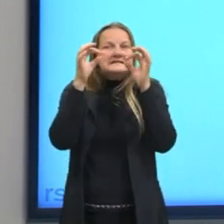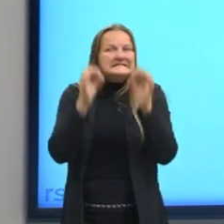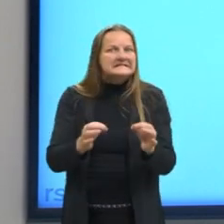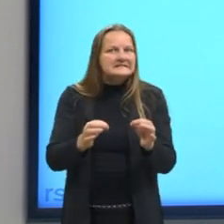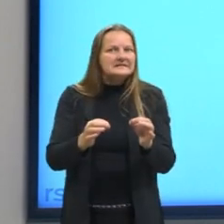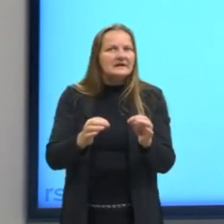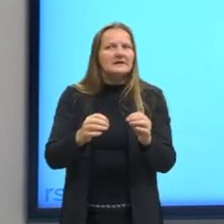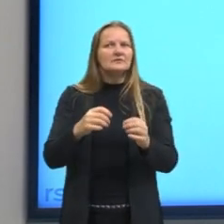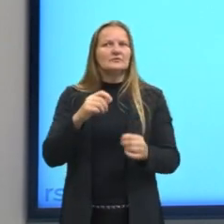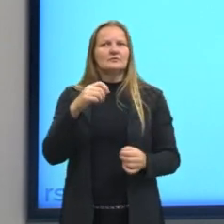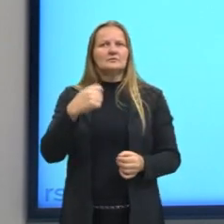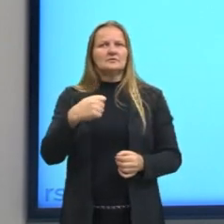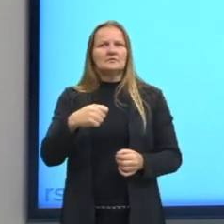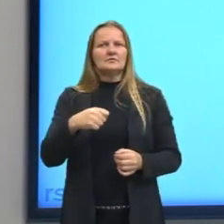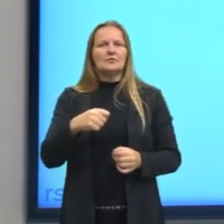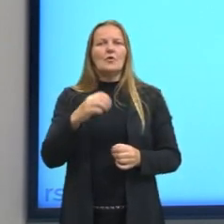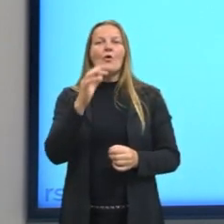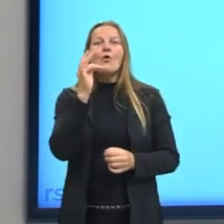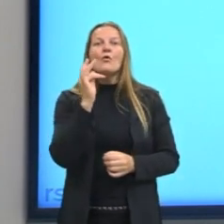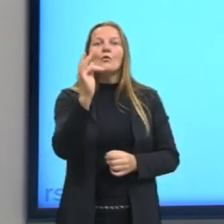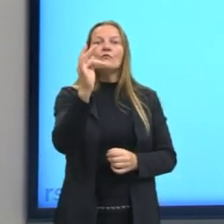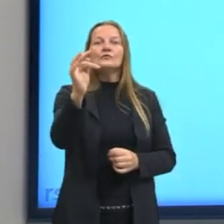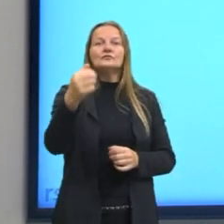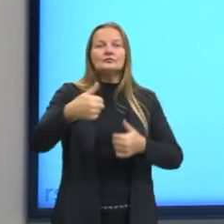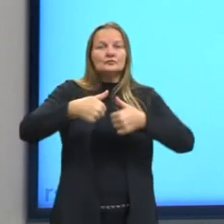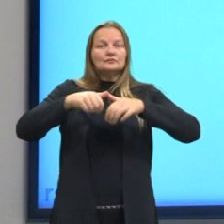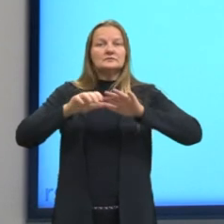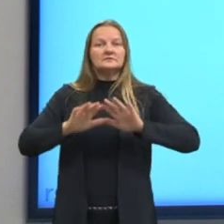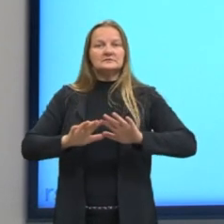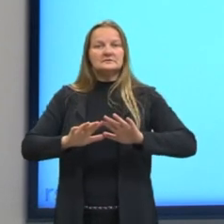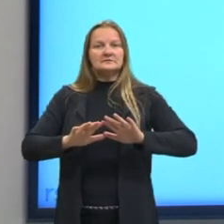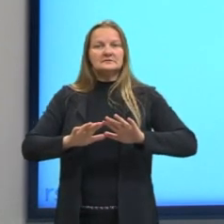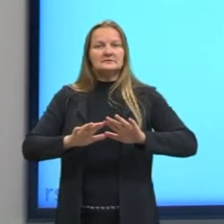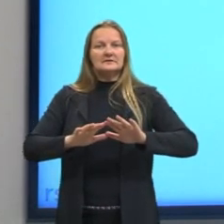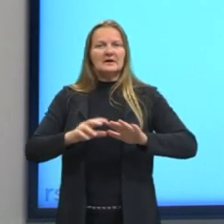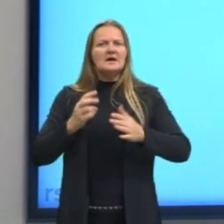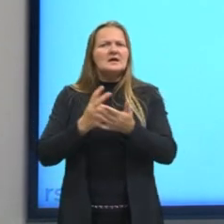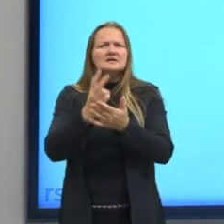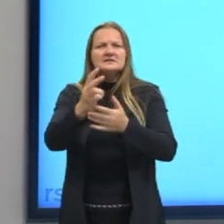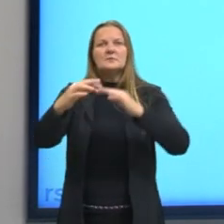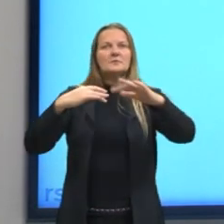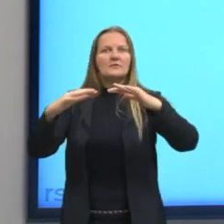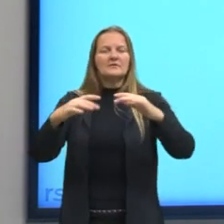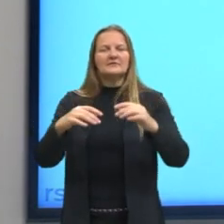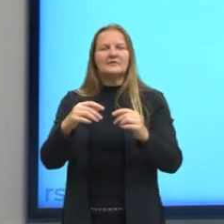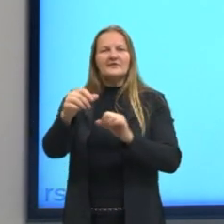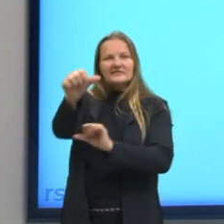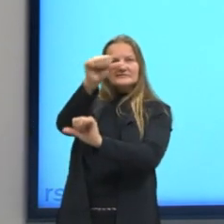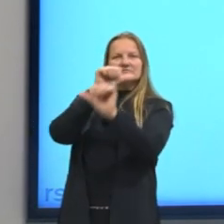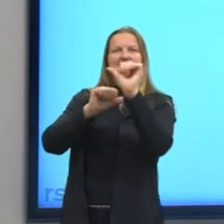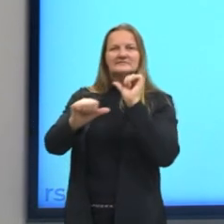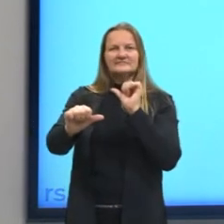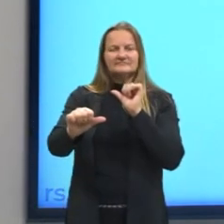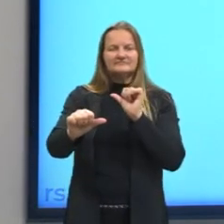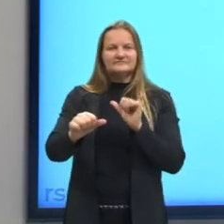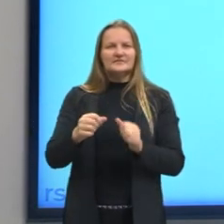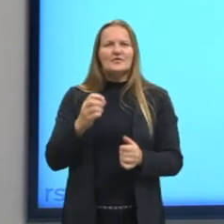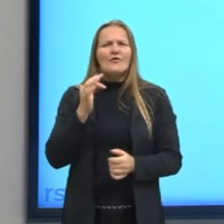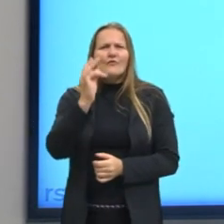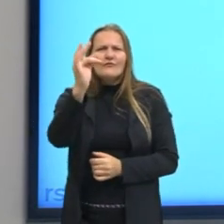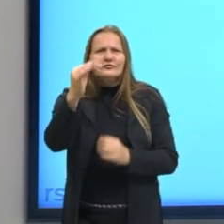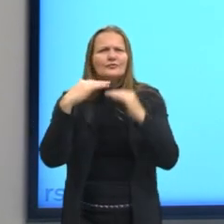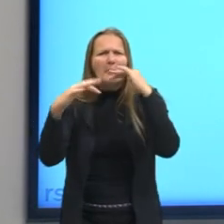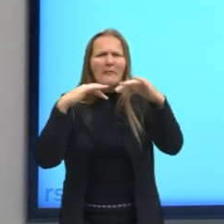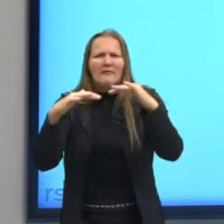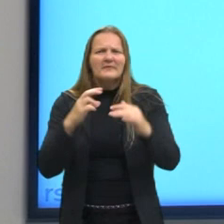frase para gente poderia dizer que seria o futuro está sempre em movimento então aqui Essa ordem